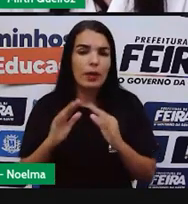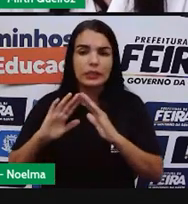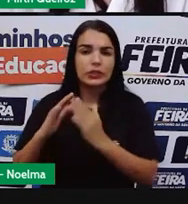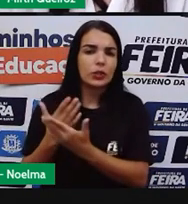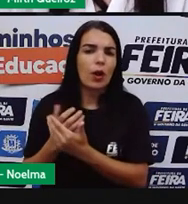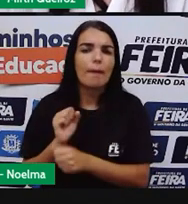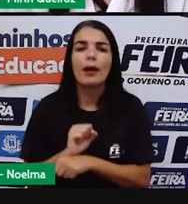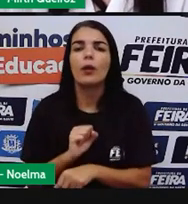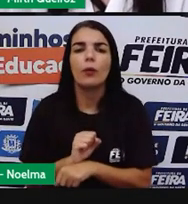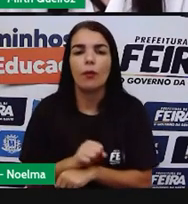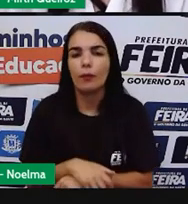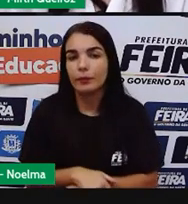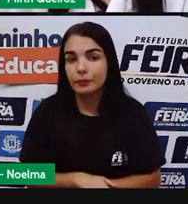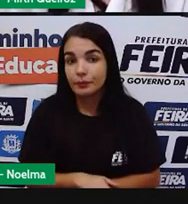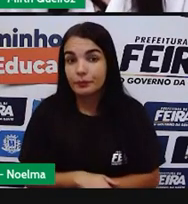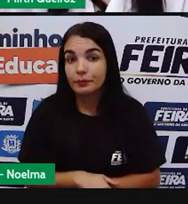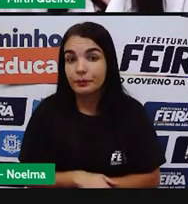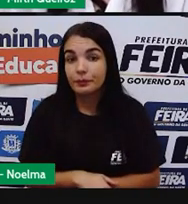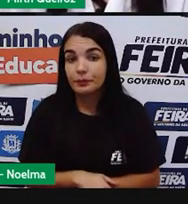isso?